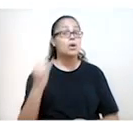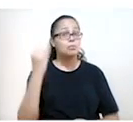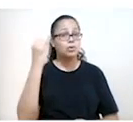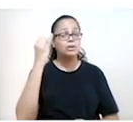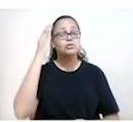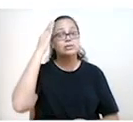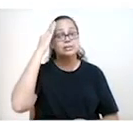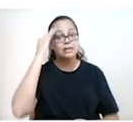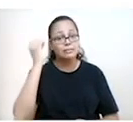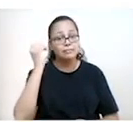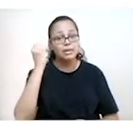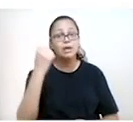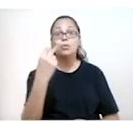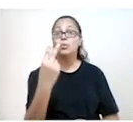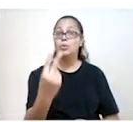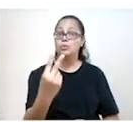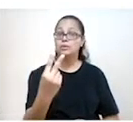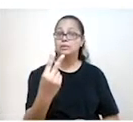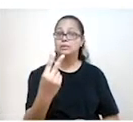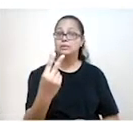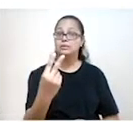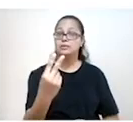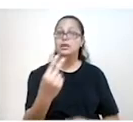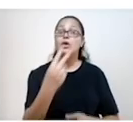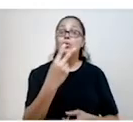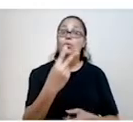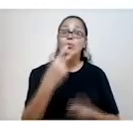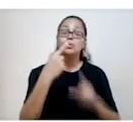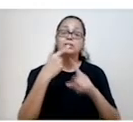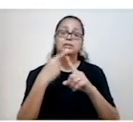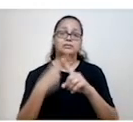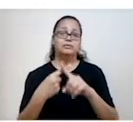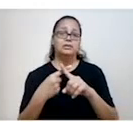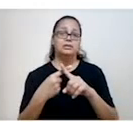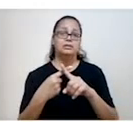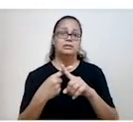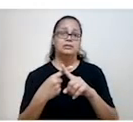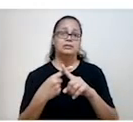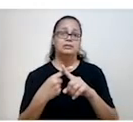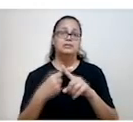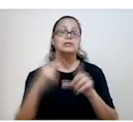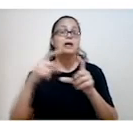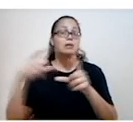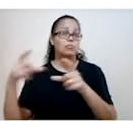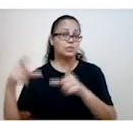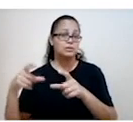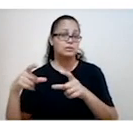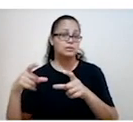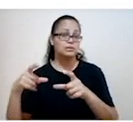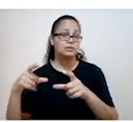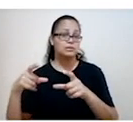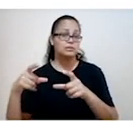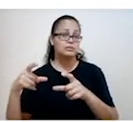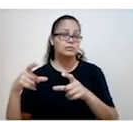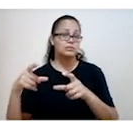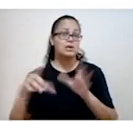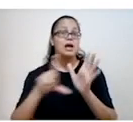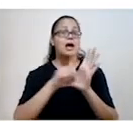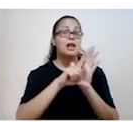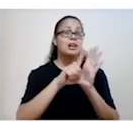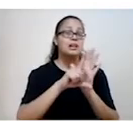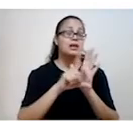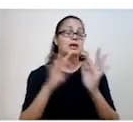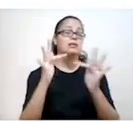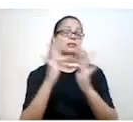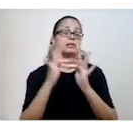gente saber que esse 2 aqui, ó, vai ser 2 vezes a posição da figura. Então a lei de formação, a